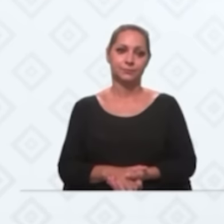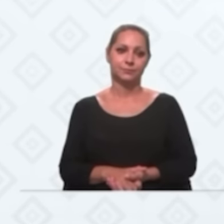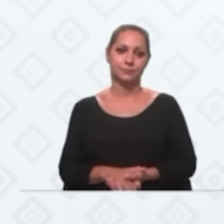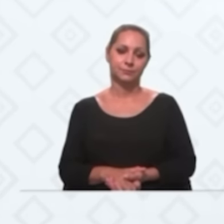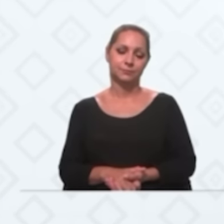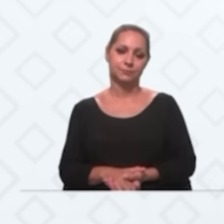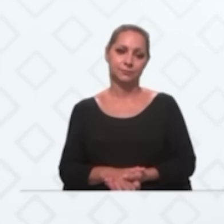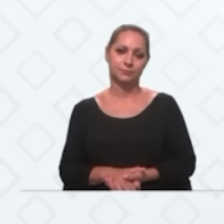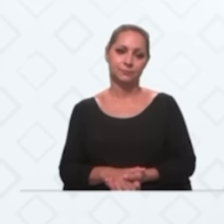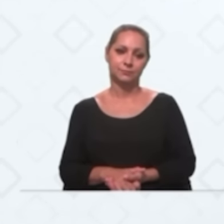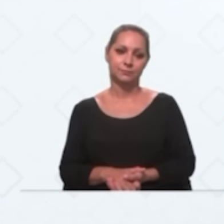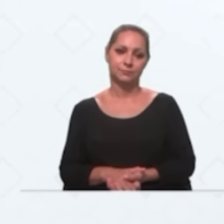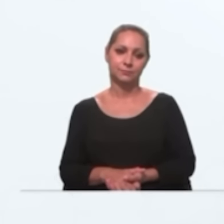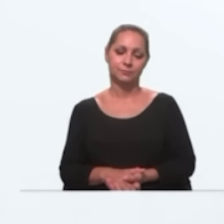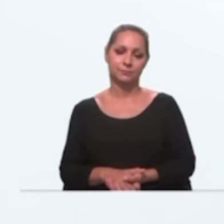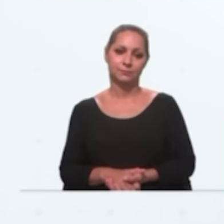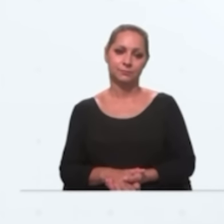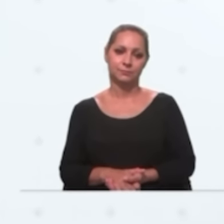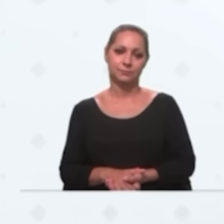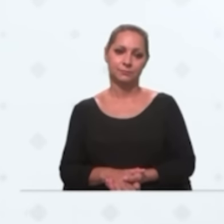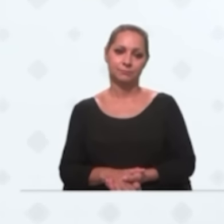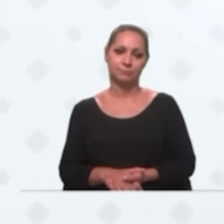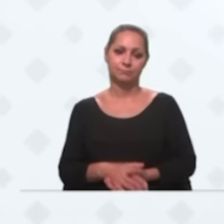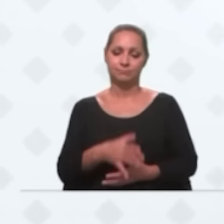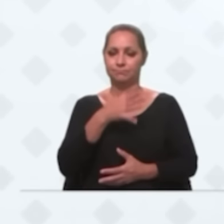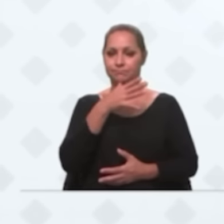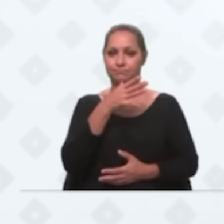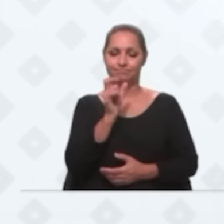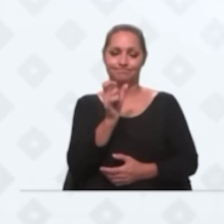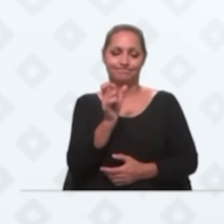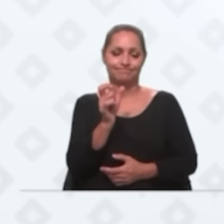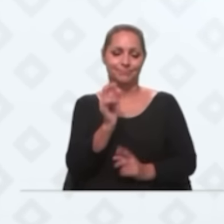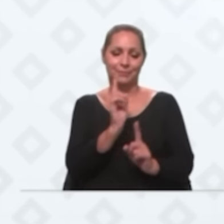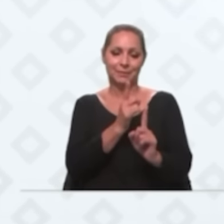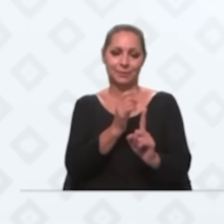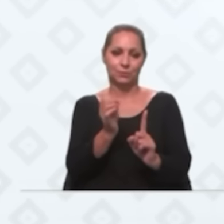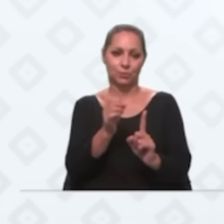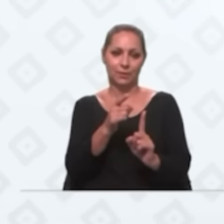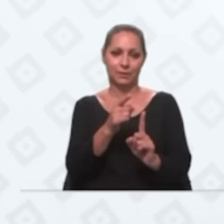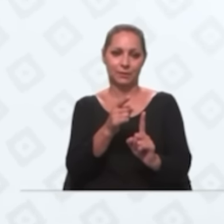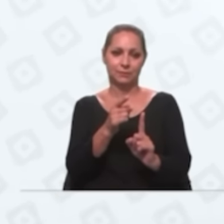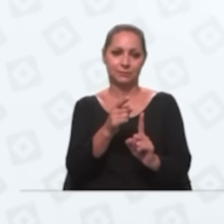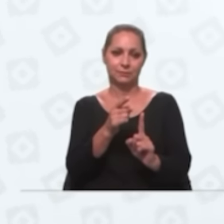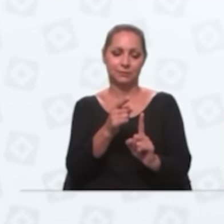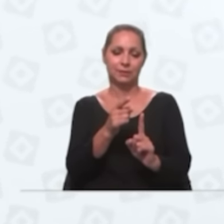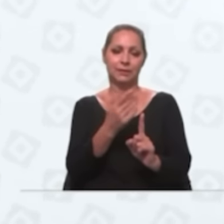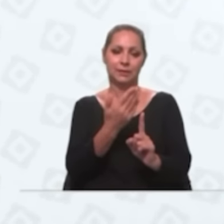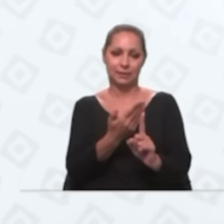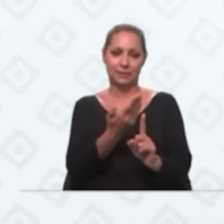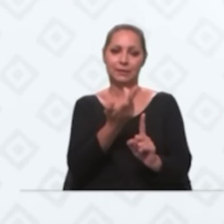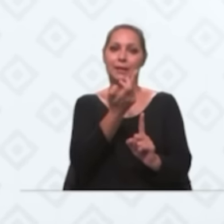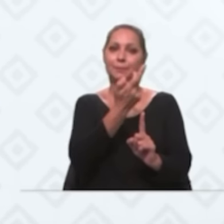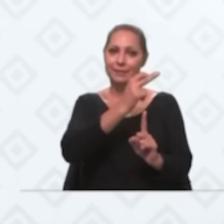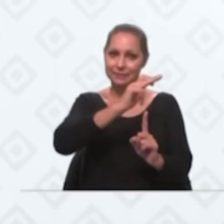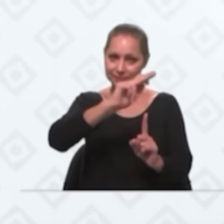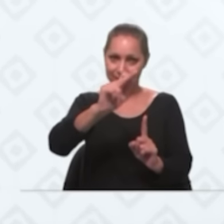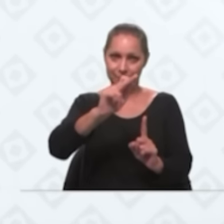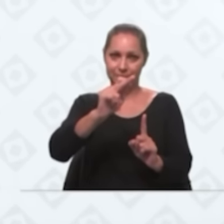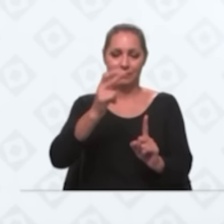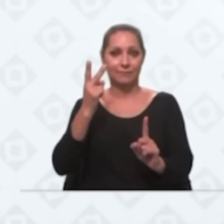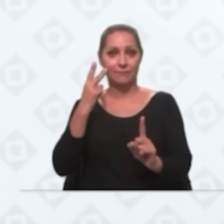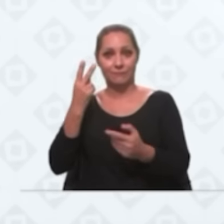bonita. Ele não há palavras. Não, ele não é imortal, mas será eterno. O nosso